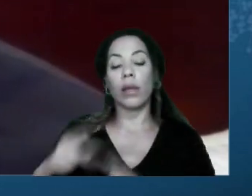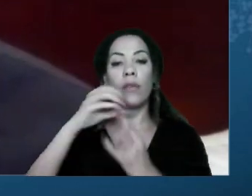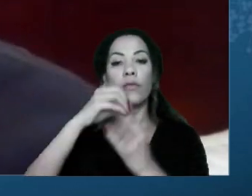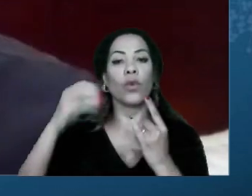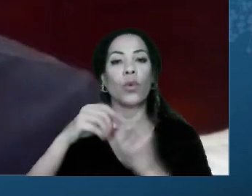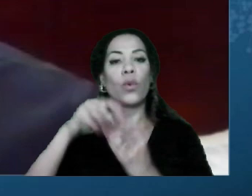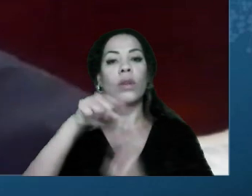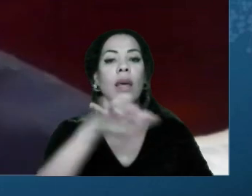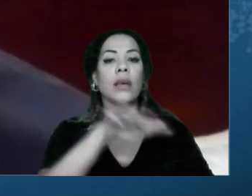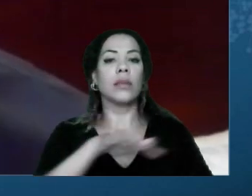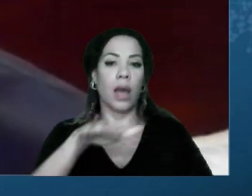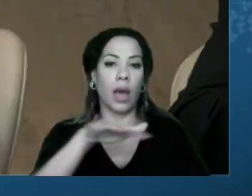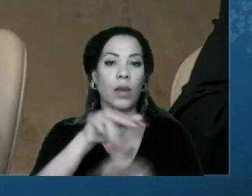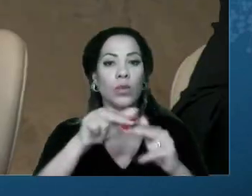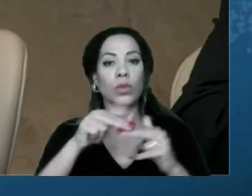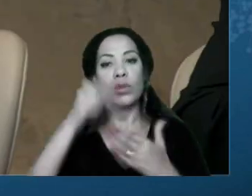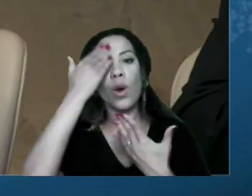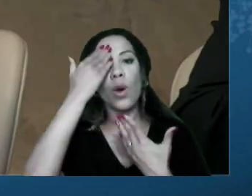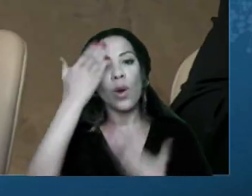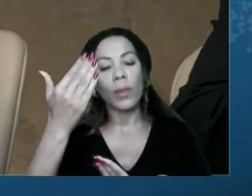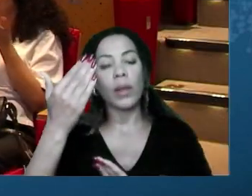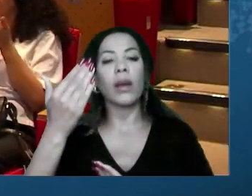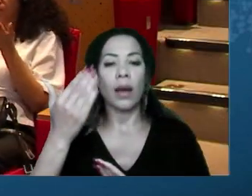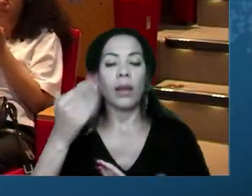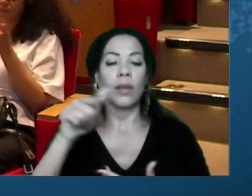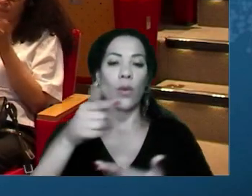essa oportunidade, muito obrigado pelo convite.